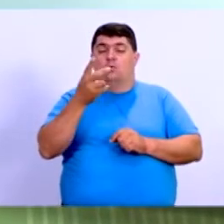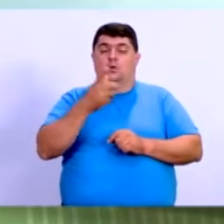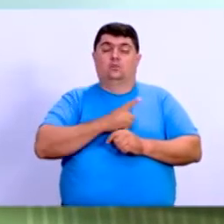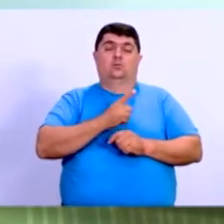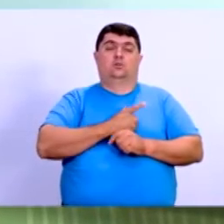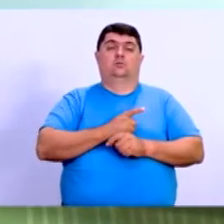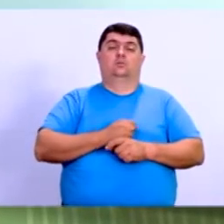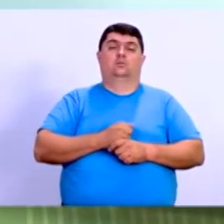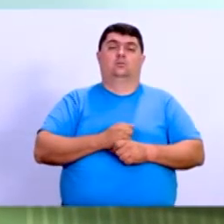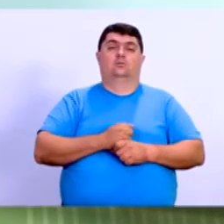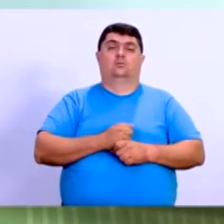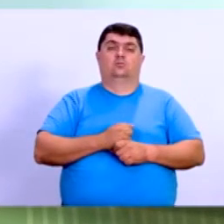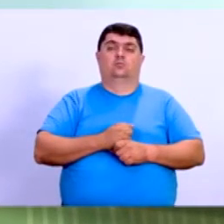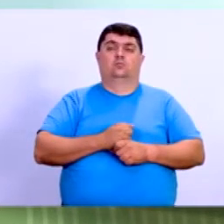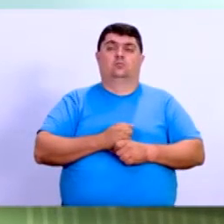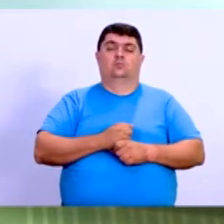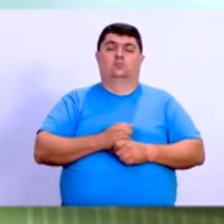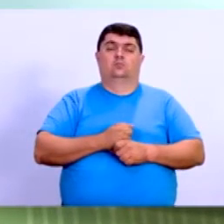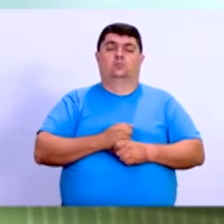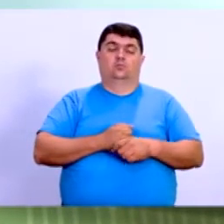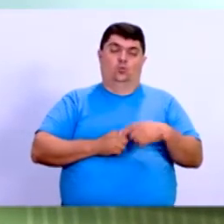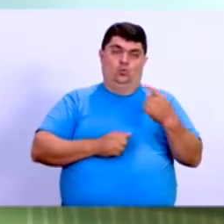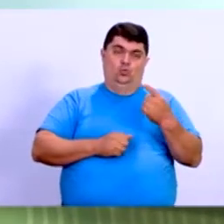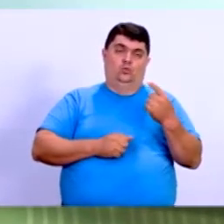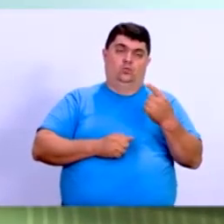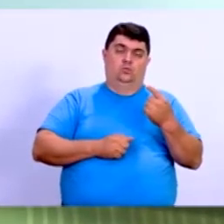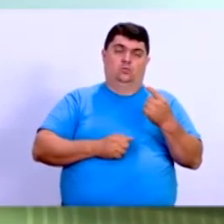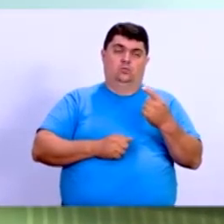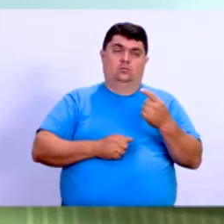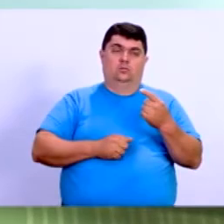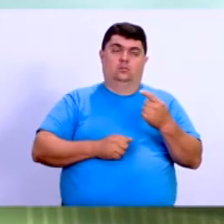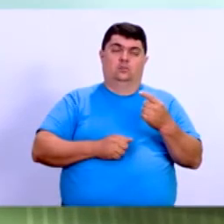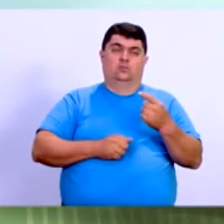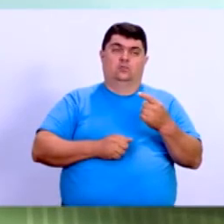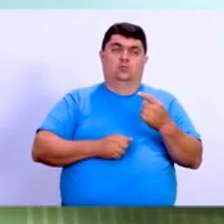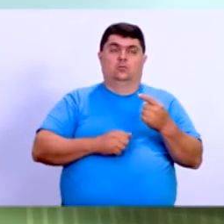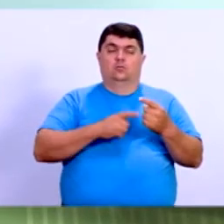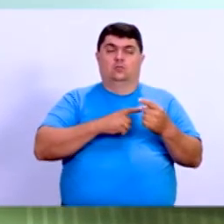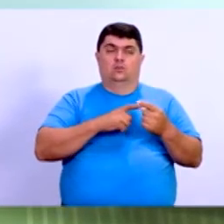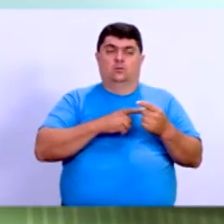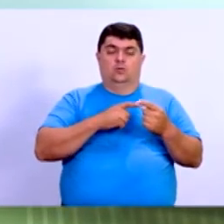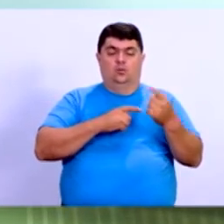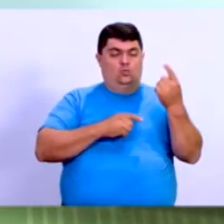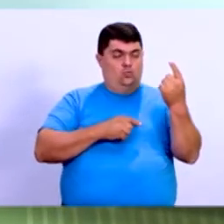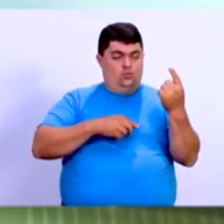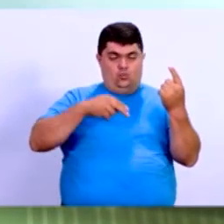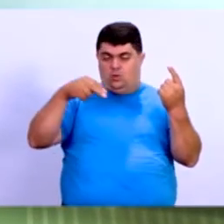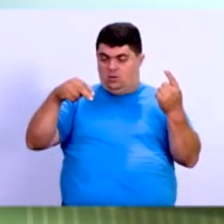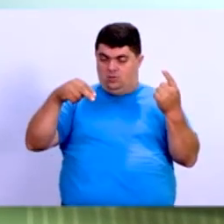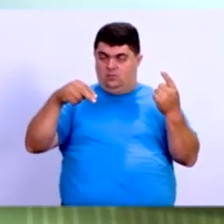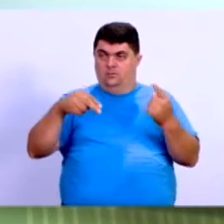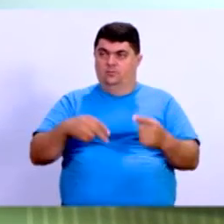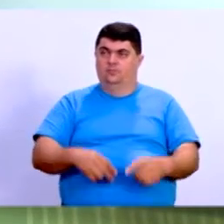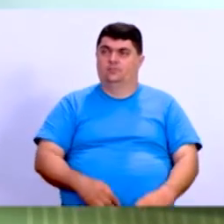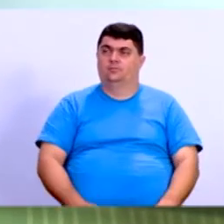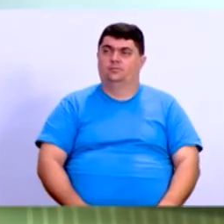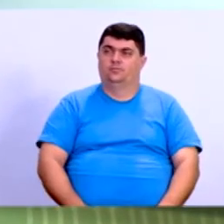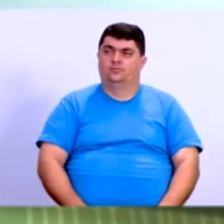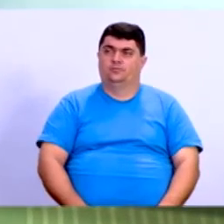clientes? Teve um cliente? Então aí eu tenho uma cardinalidade de 1 para N. Né?